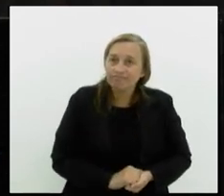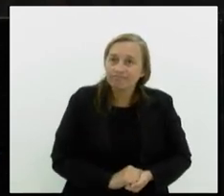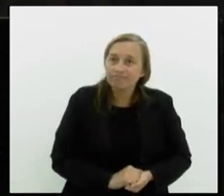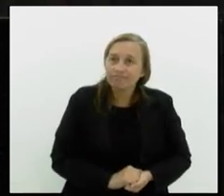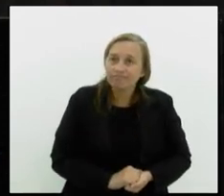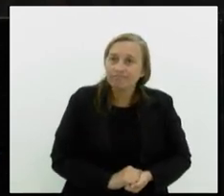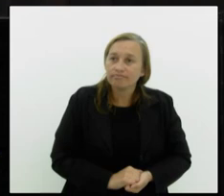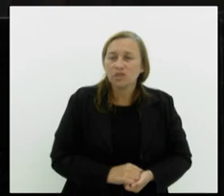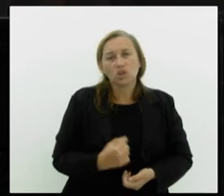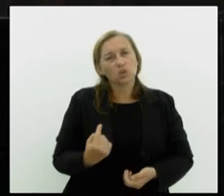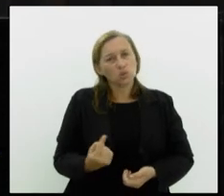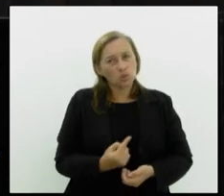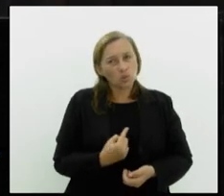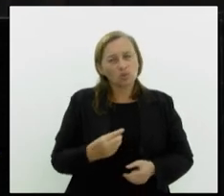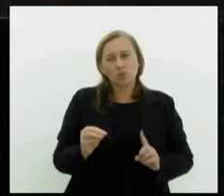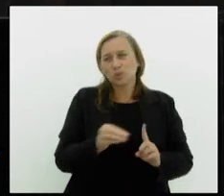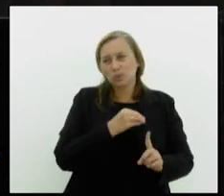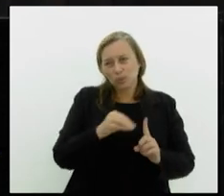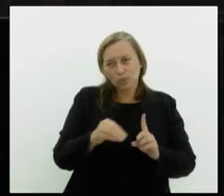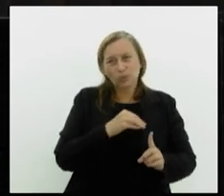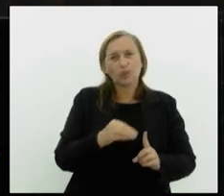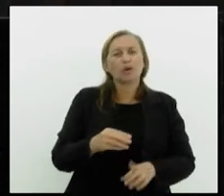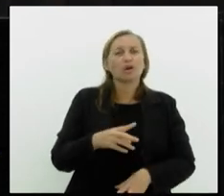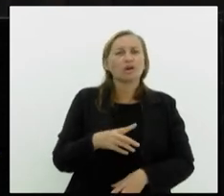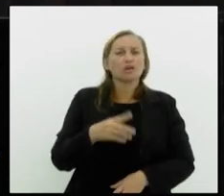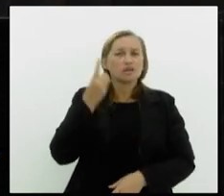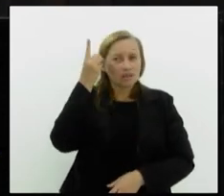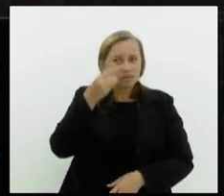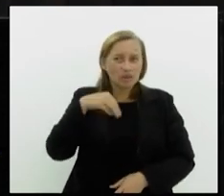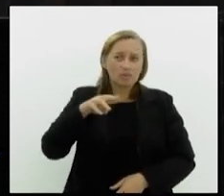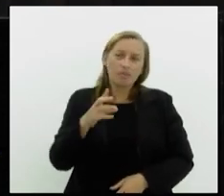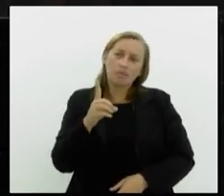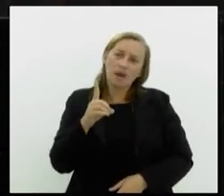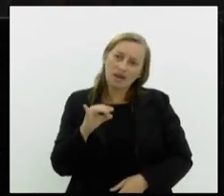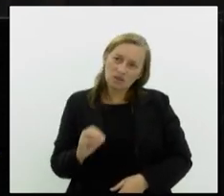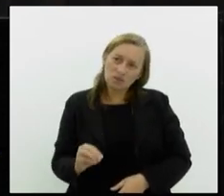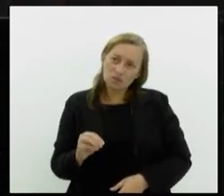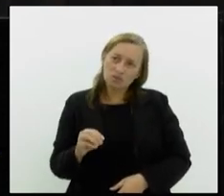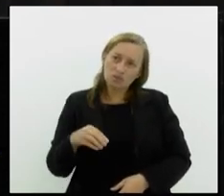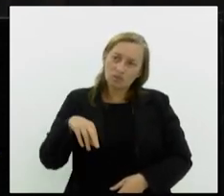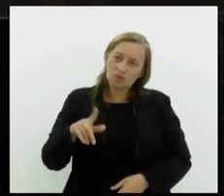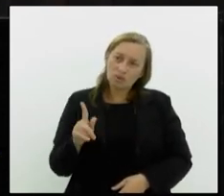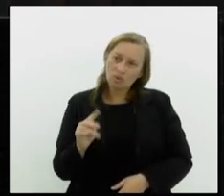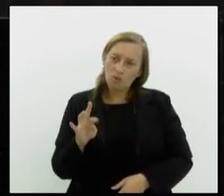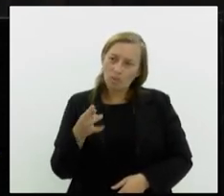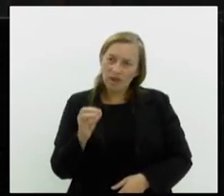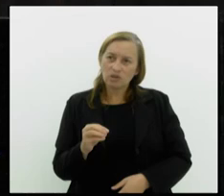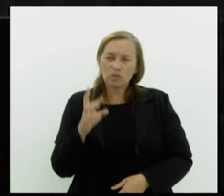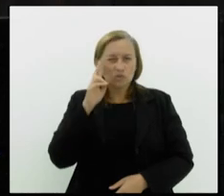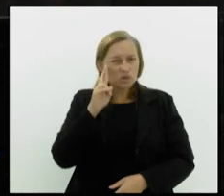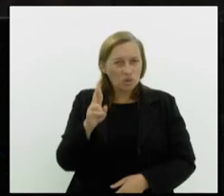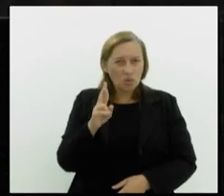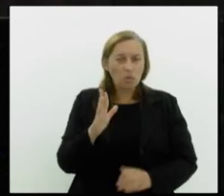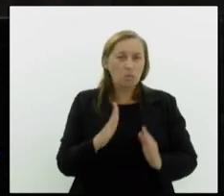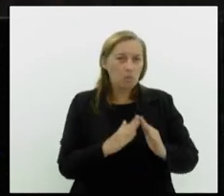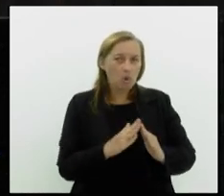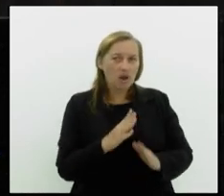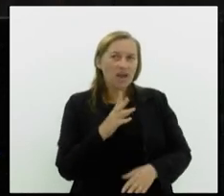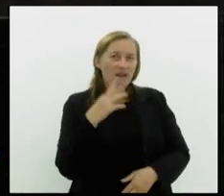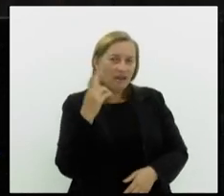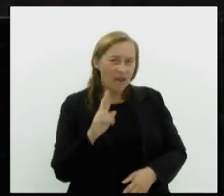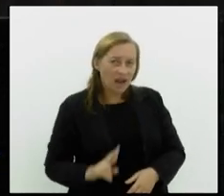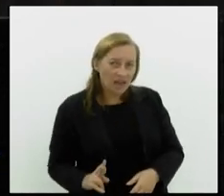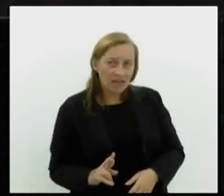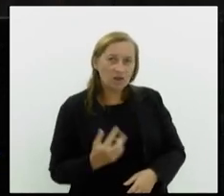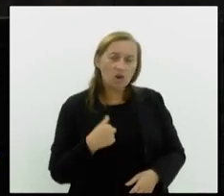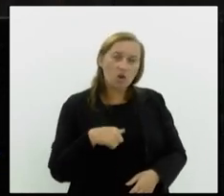E nós somos muito vulneráveis, deputado Márcio Cabral. O senhor conhece, o senhor mora em Realengo. Uma vez eu tive